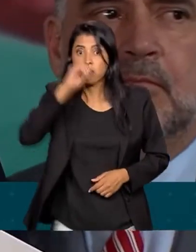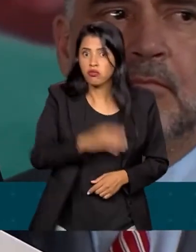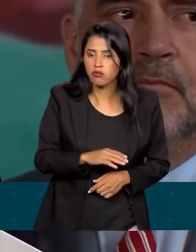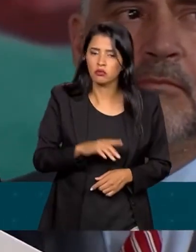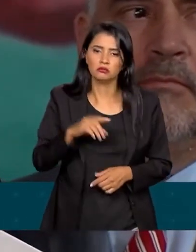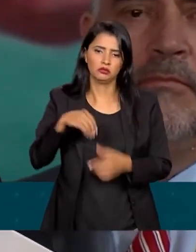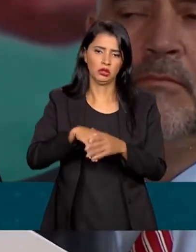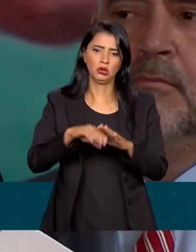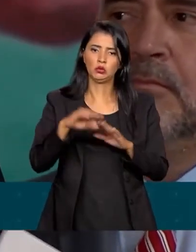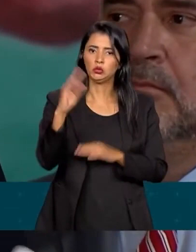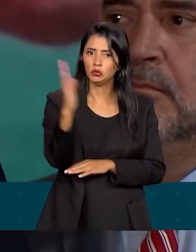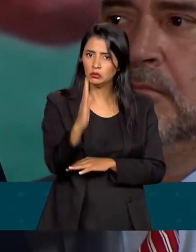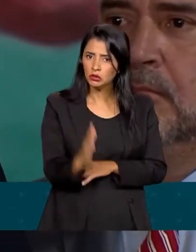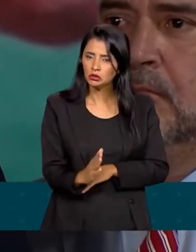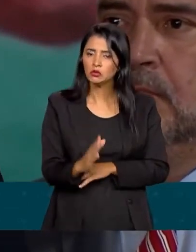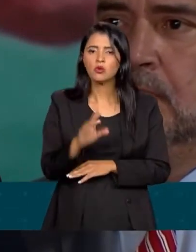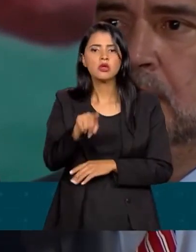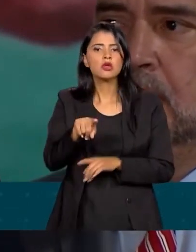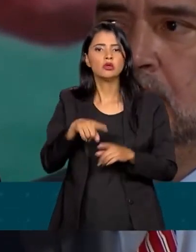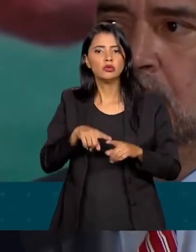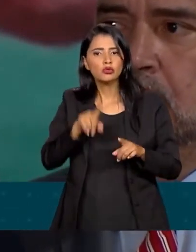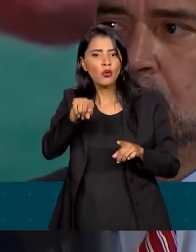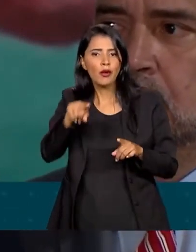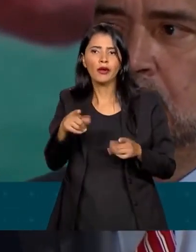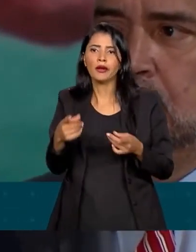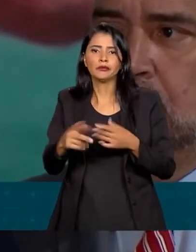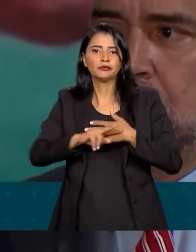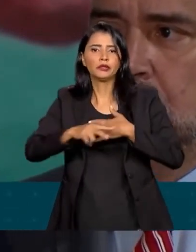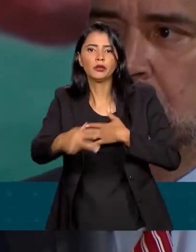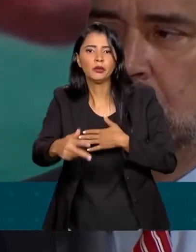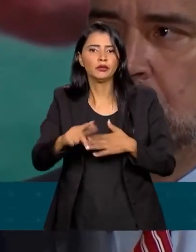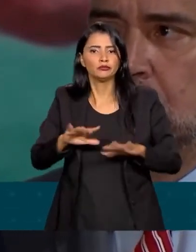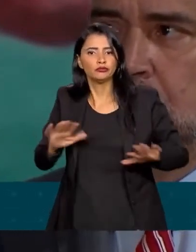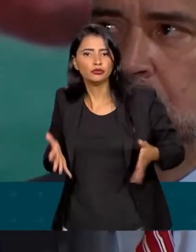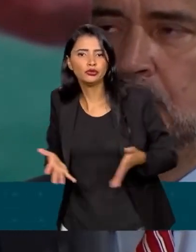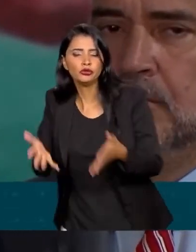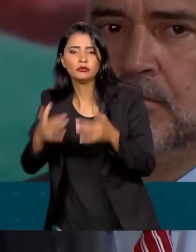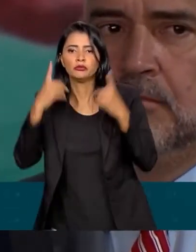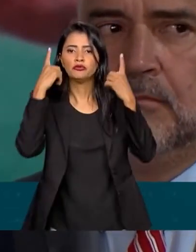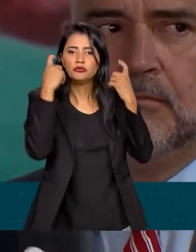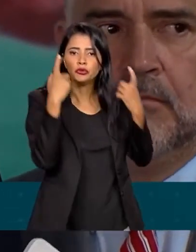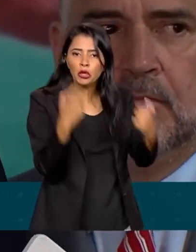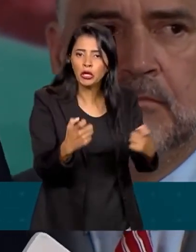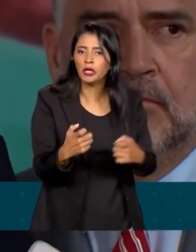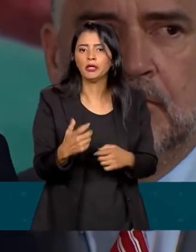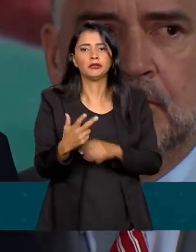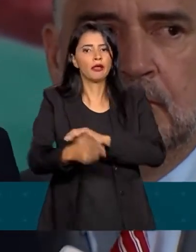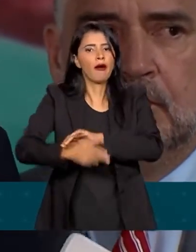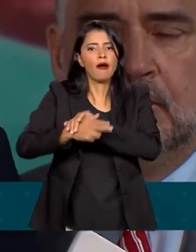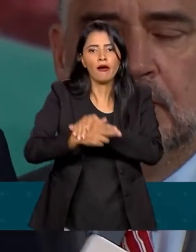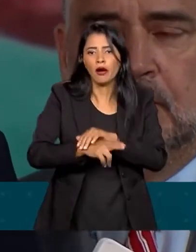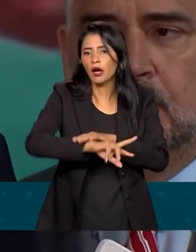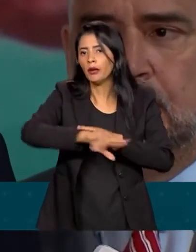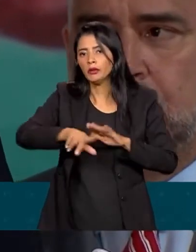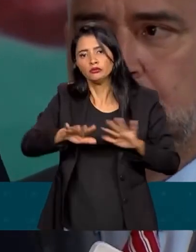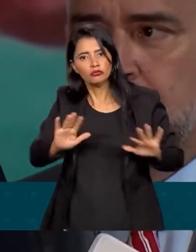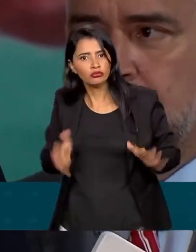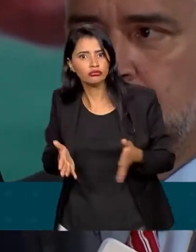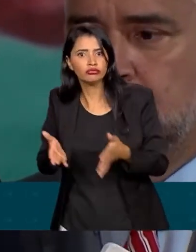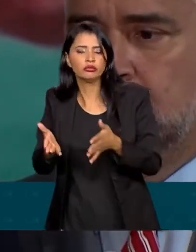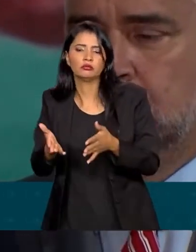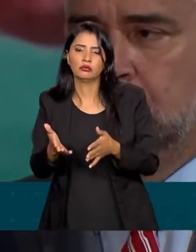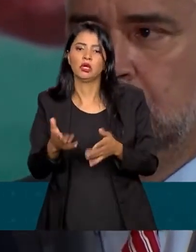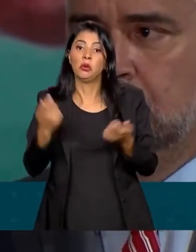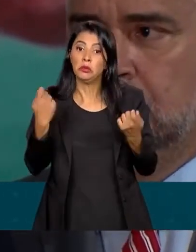Blumenau. Tudo isso é fruto do estímulo à violência, o estímulo às armas, o estímulo à intolerância. Portanto, é um processo que precisa ser unido